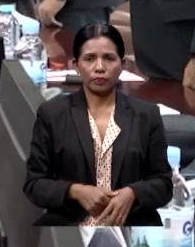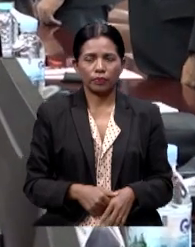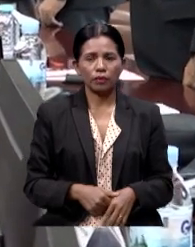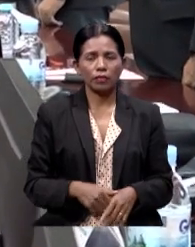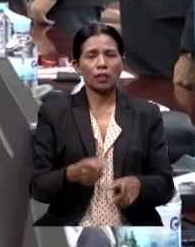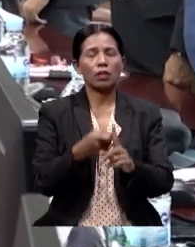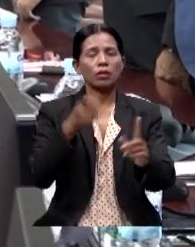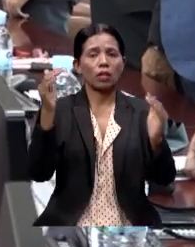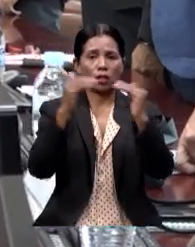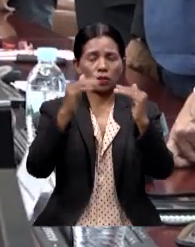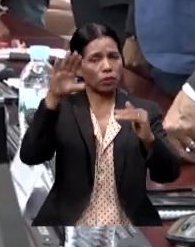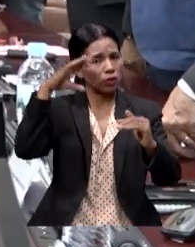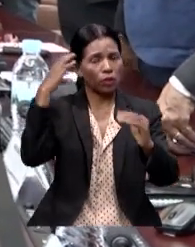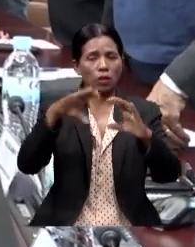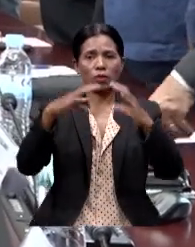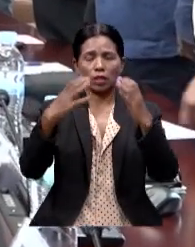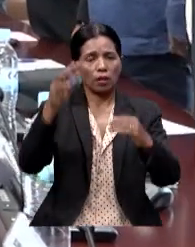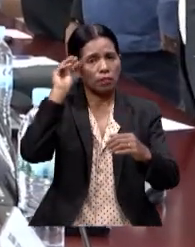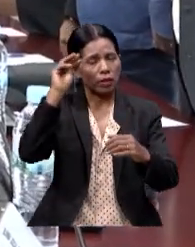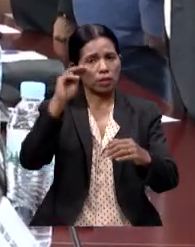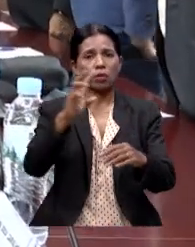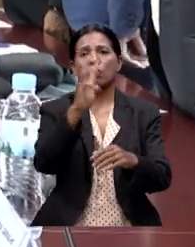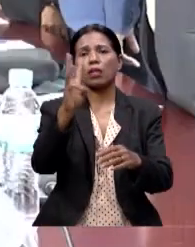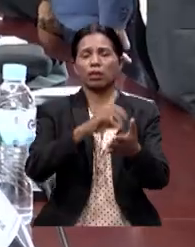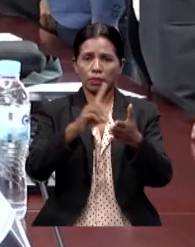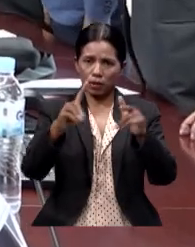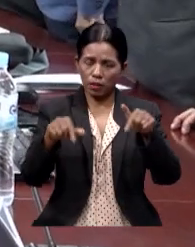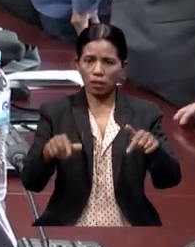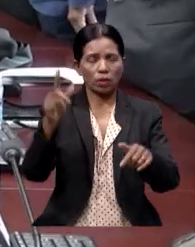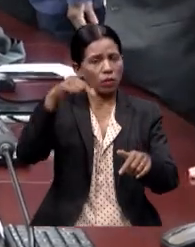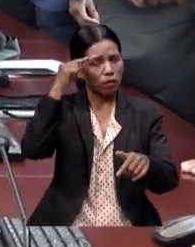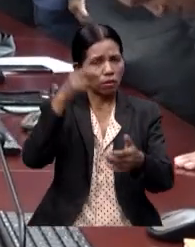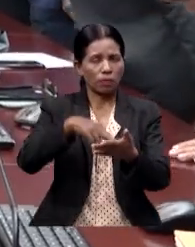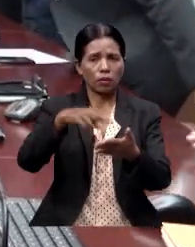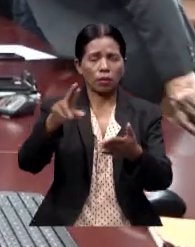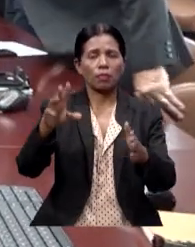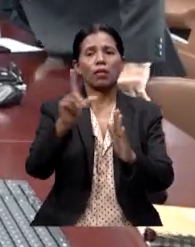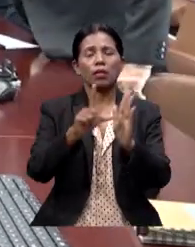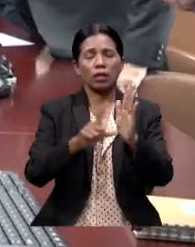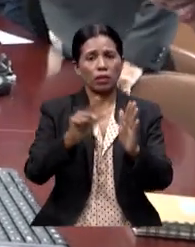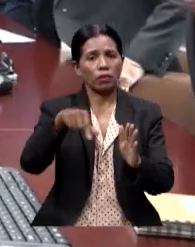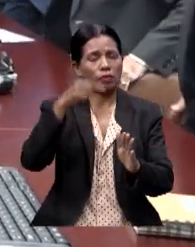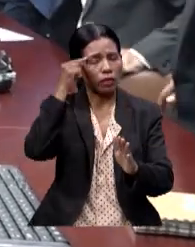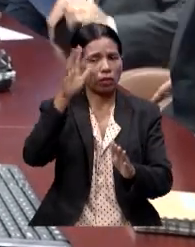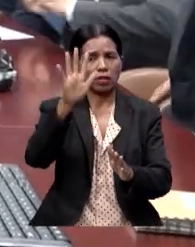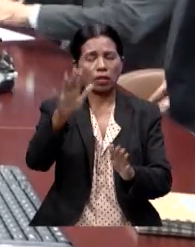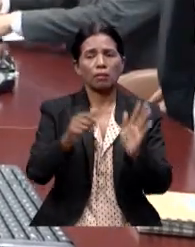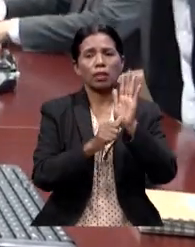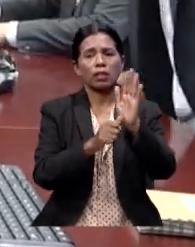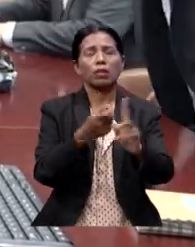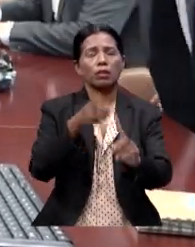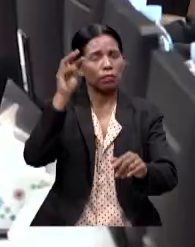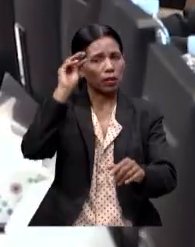Liu se reunião com o Conselho Ministro e a quarta semana, né? Governo aprova projeto de resolução Governo em Lima, NBE apresenta o Ministro Petróleo no Recursos